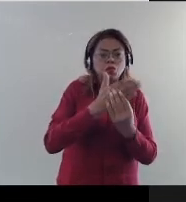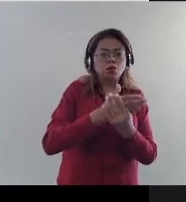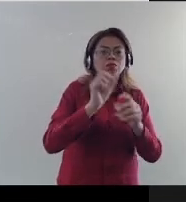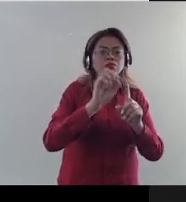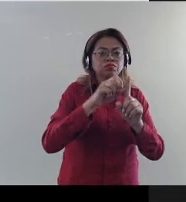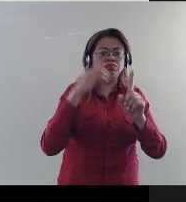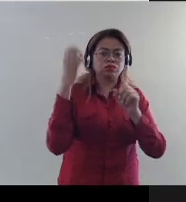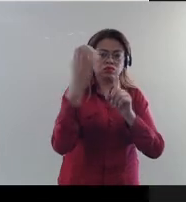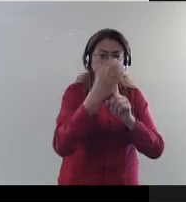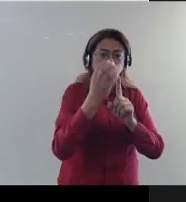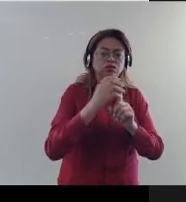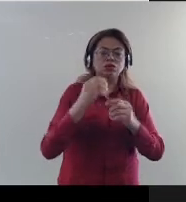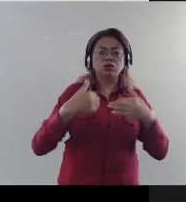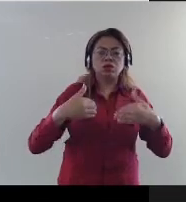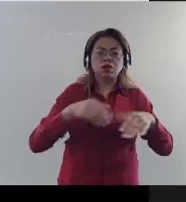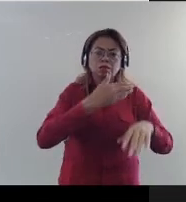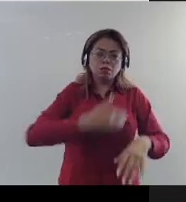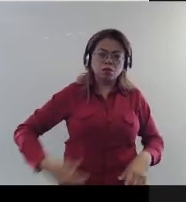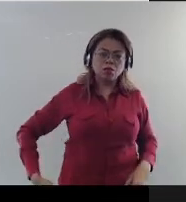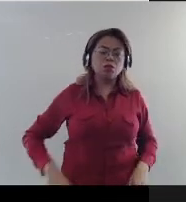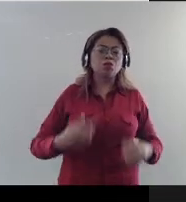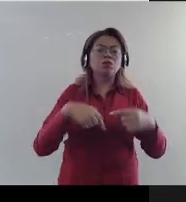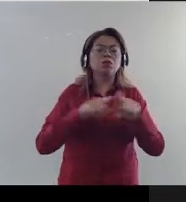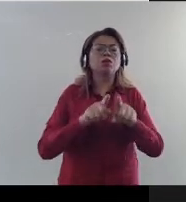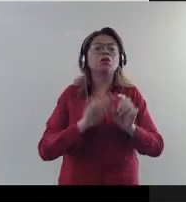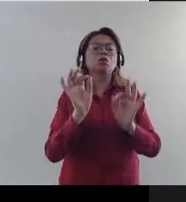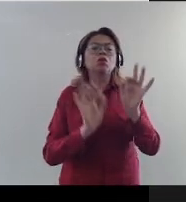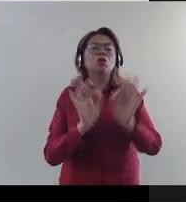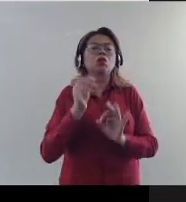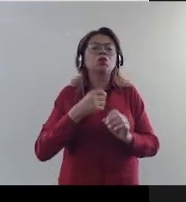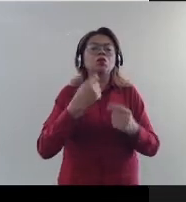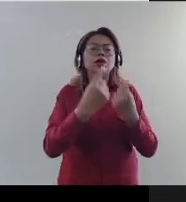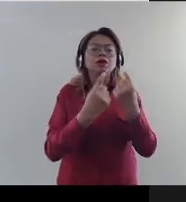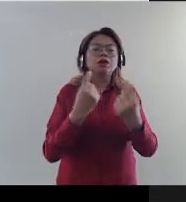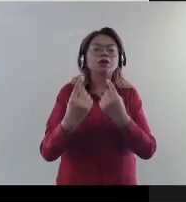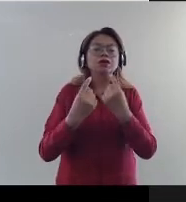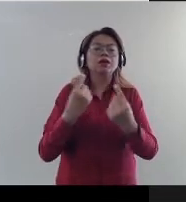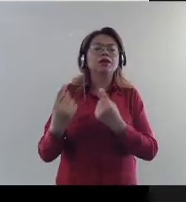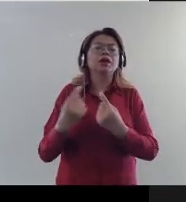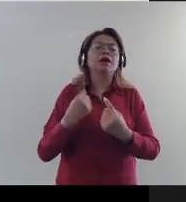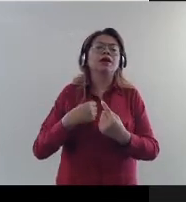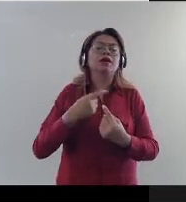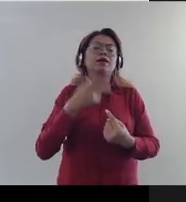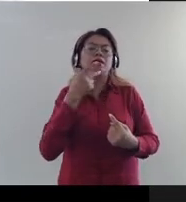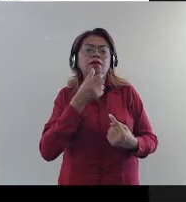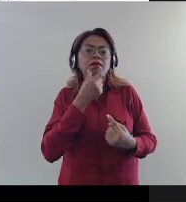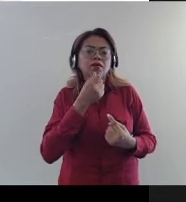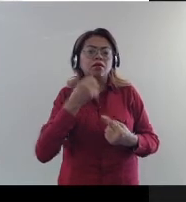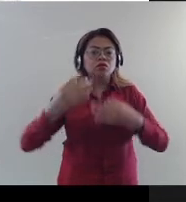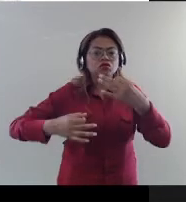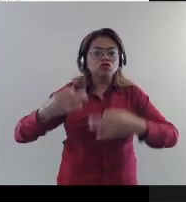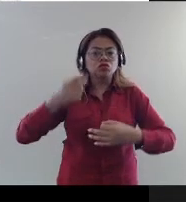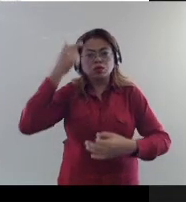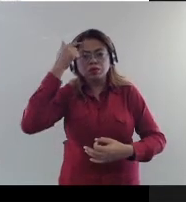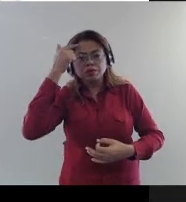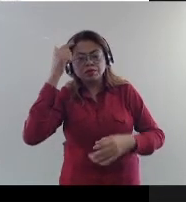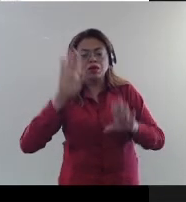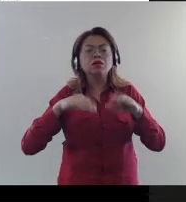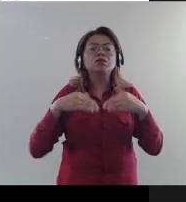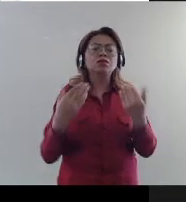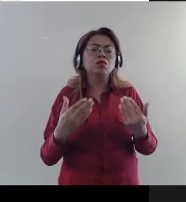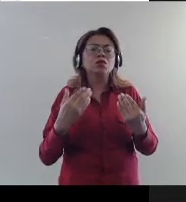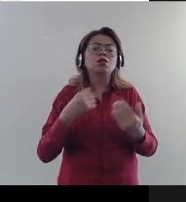num caderno, né, com todas as variáveis, como pensa aí cada magistrado, a tendência, qual é o risco, etc., né? Isso aqui é